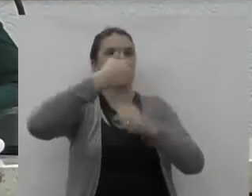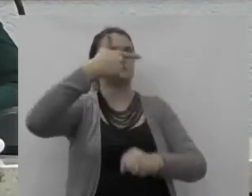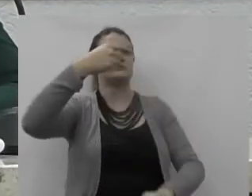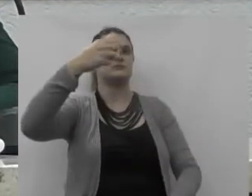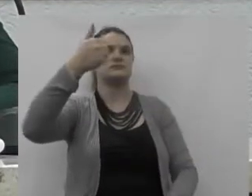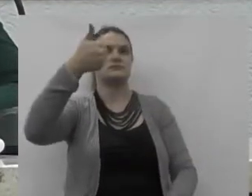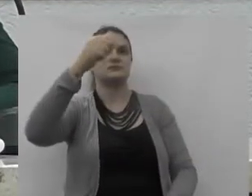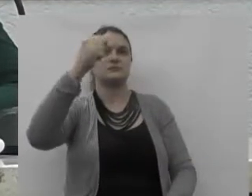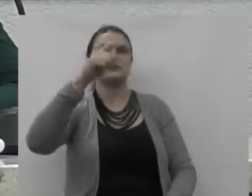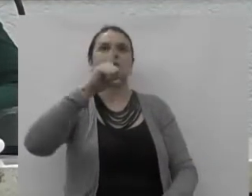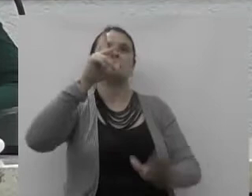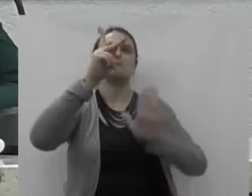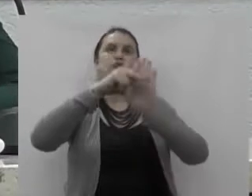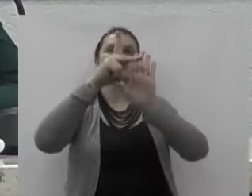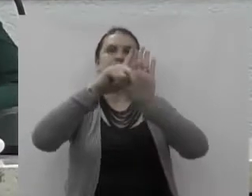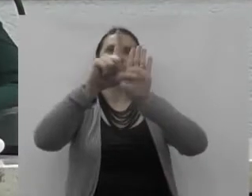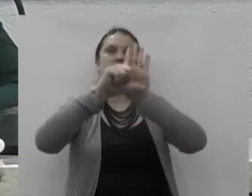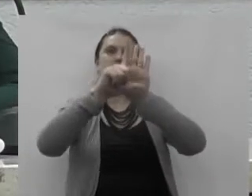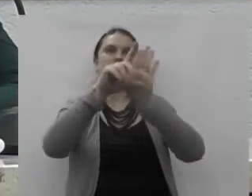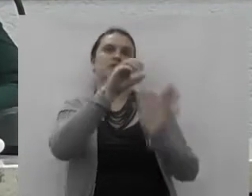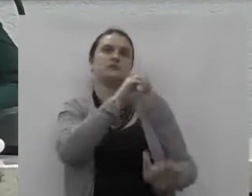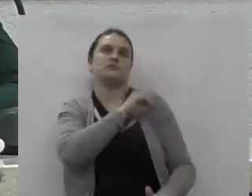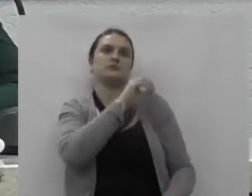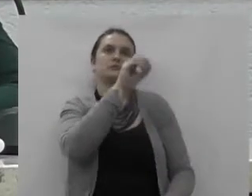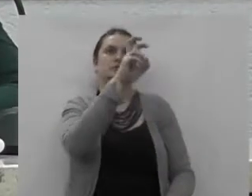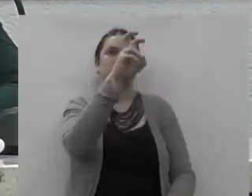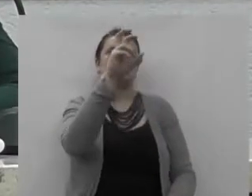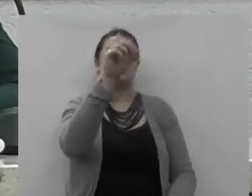1119/2018, encaminhando o projeto de lei número